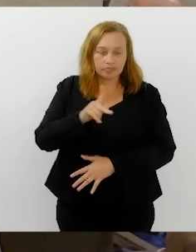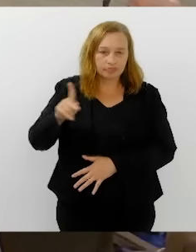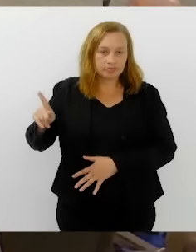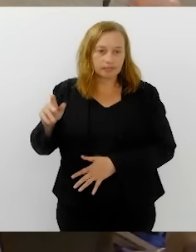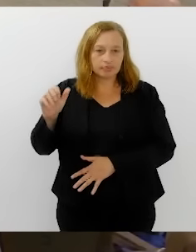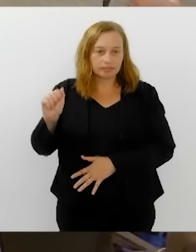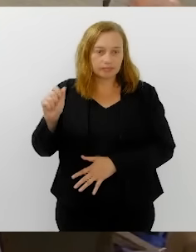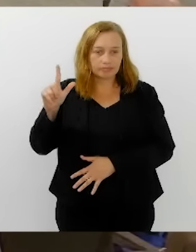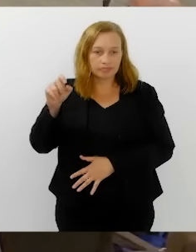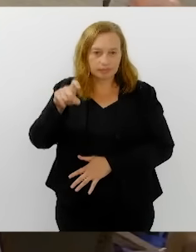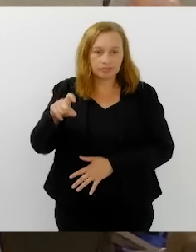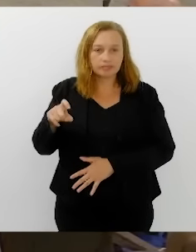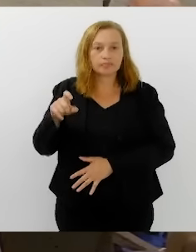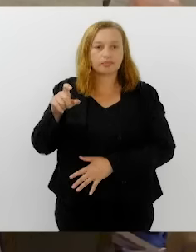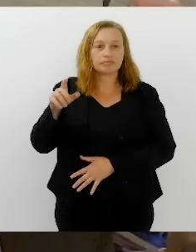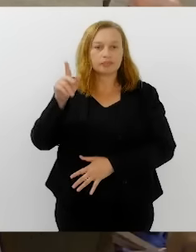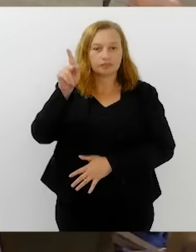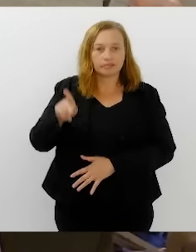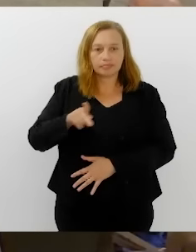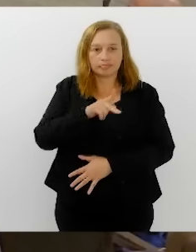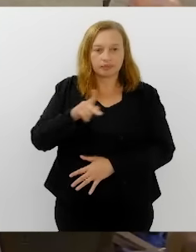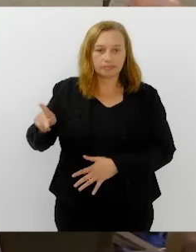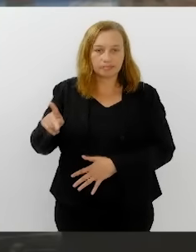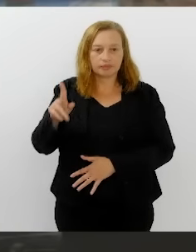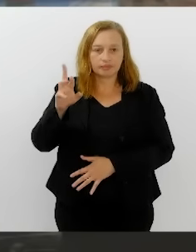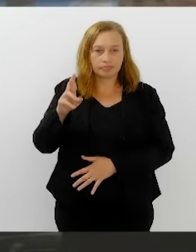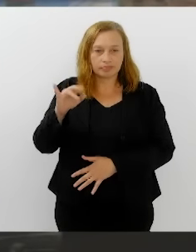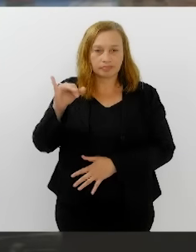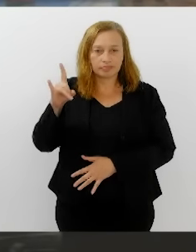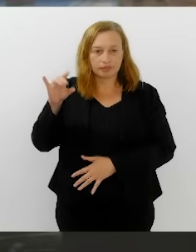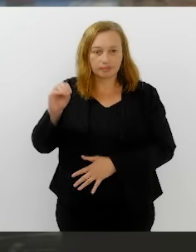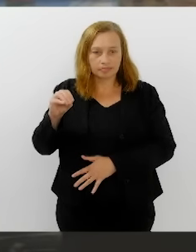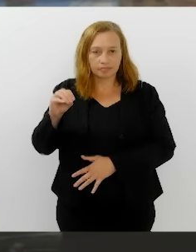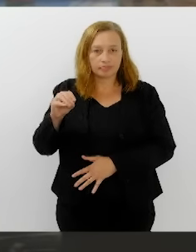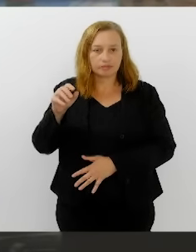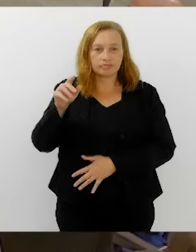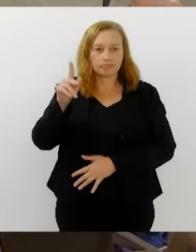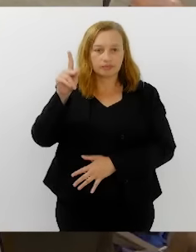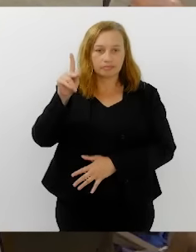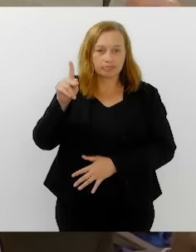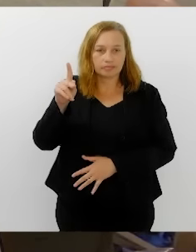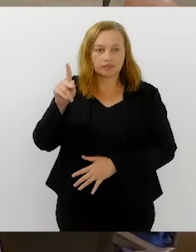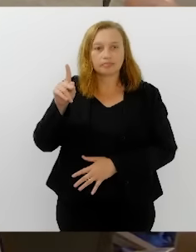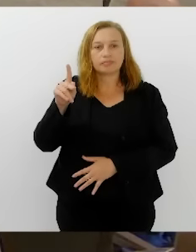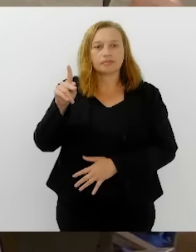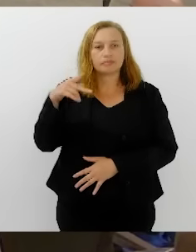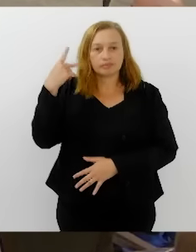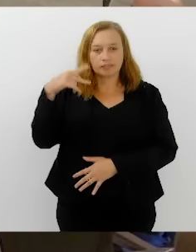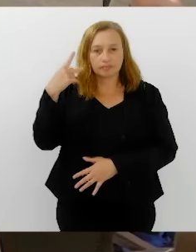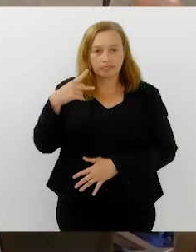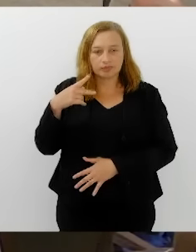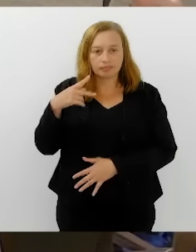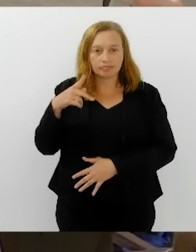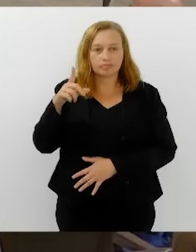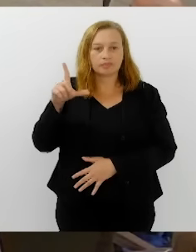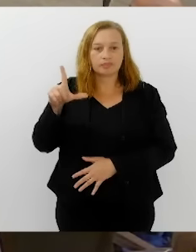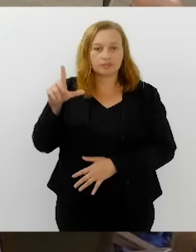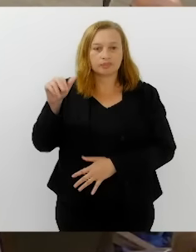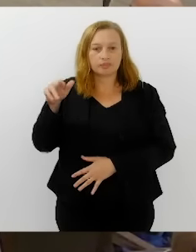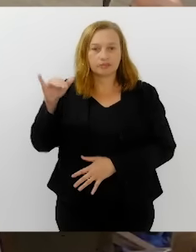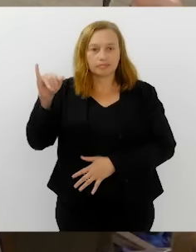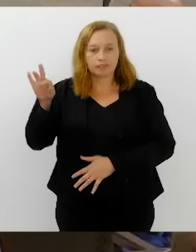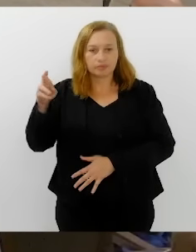Ricardo, Padre Guerra, vereadora Luciara, cumprimento aqui Dom Roque, cumprimentando nosso querido